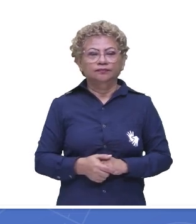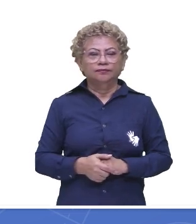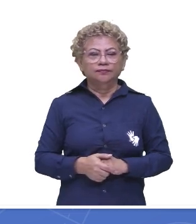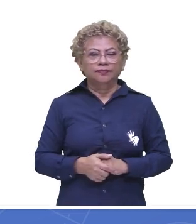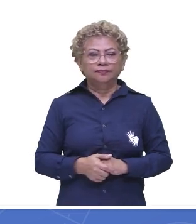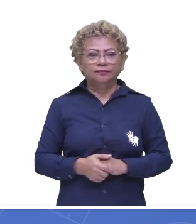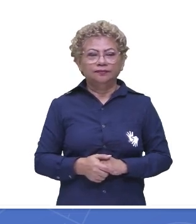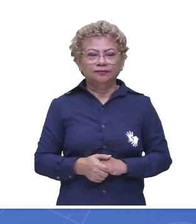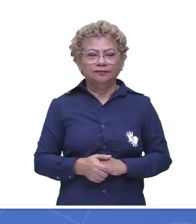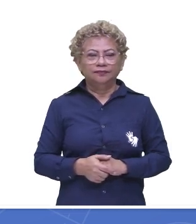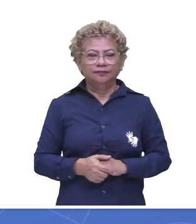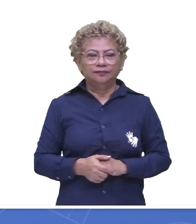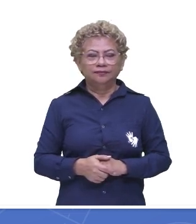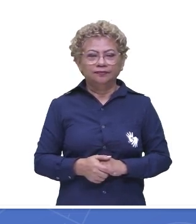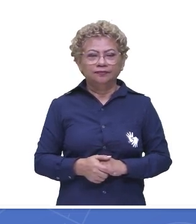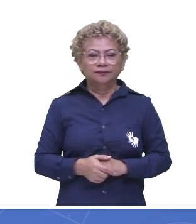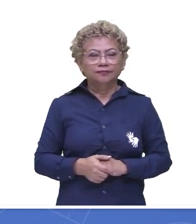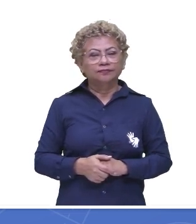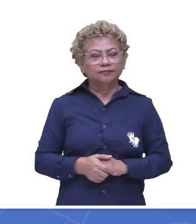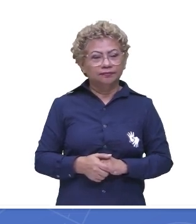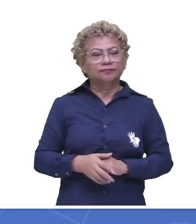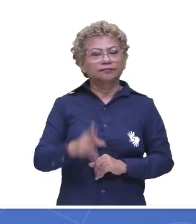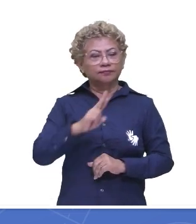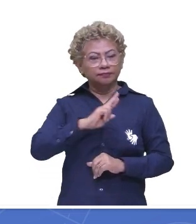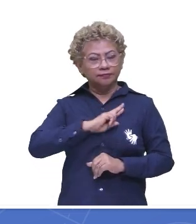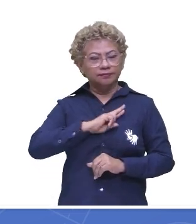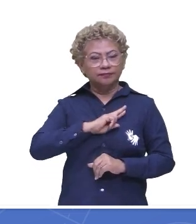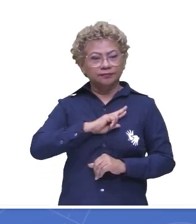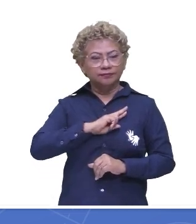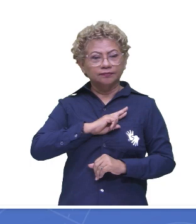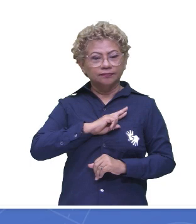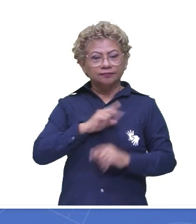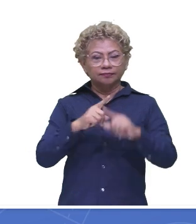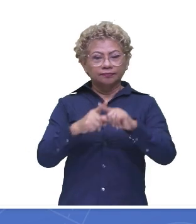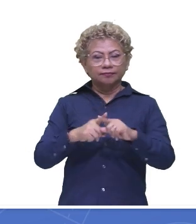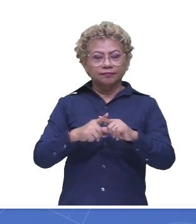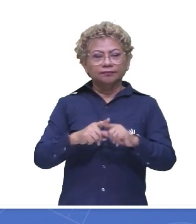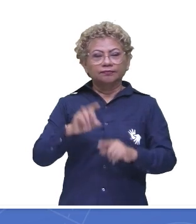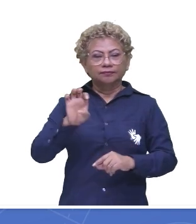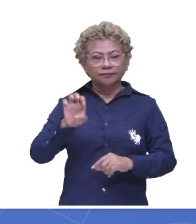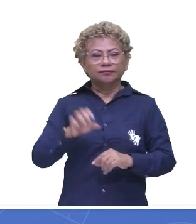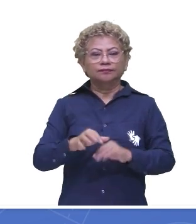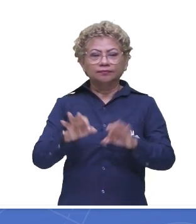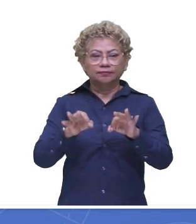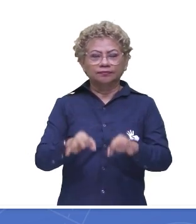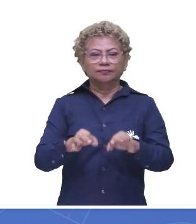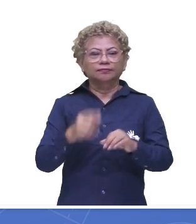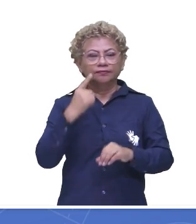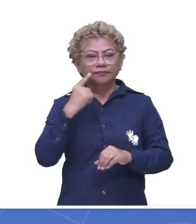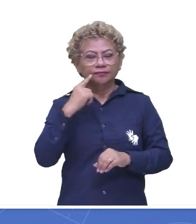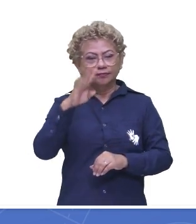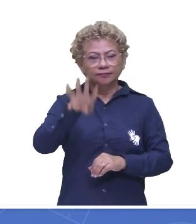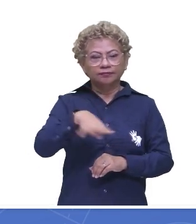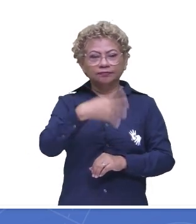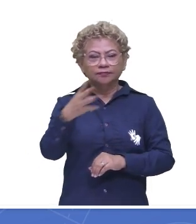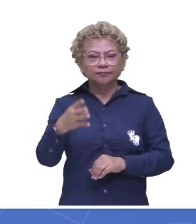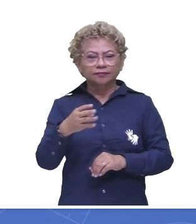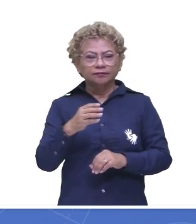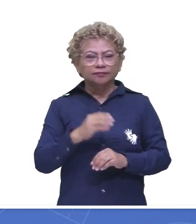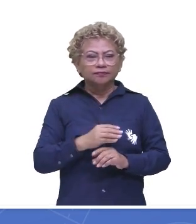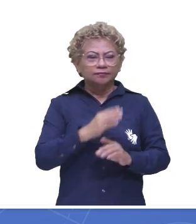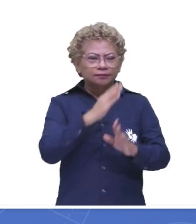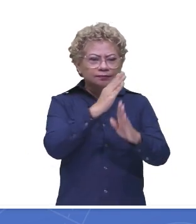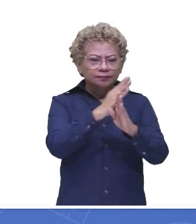ver a tabelinha. Nós temos aí a tabela, olha, cálcio, éter, cobre, oxigênio, amônia, não é? Fenol,